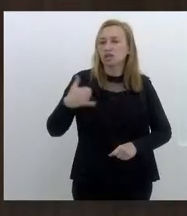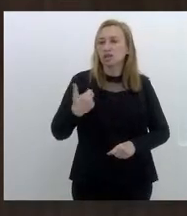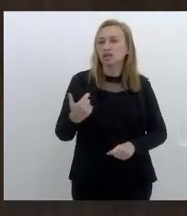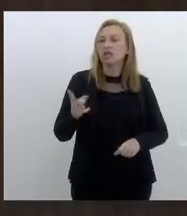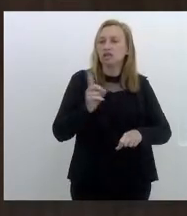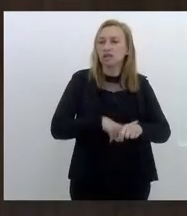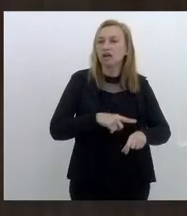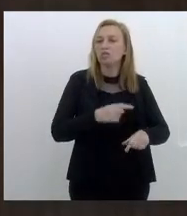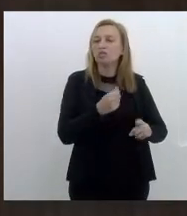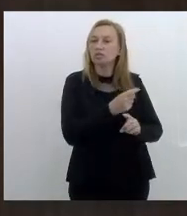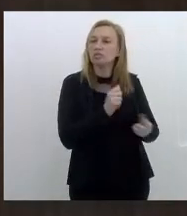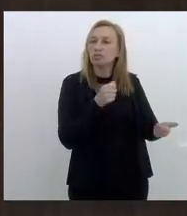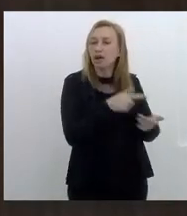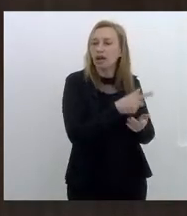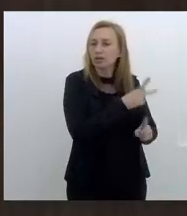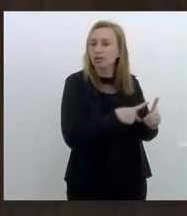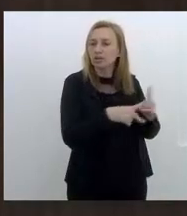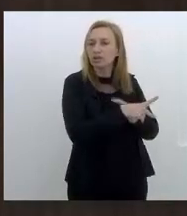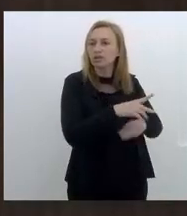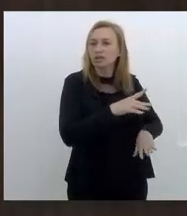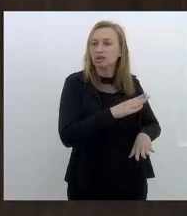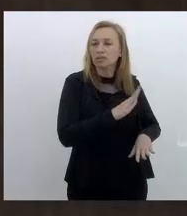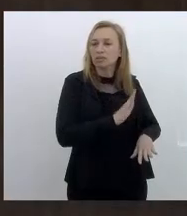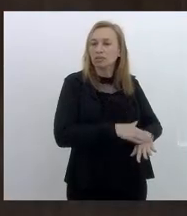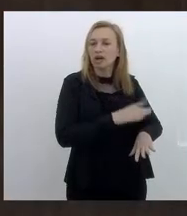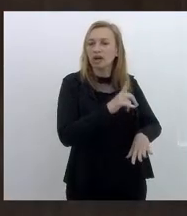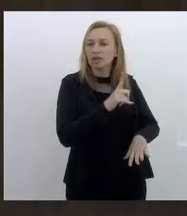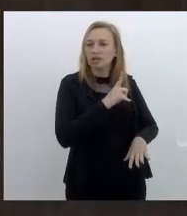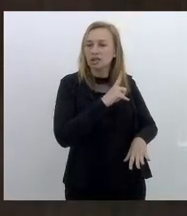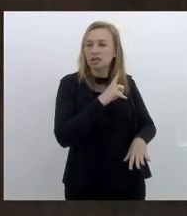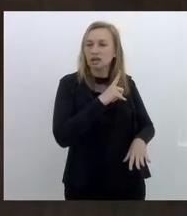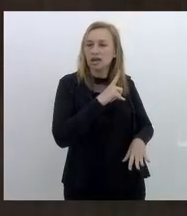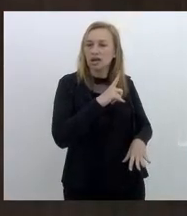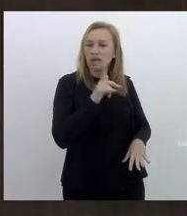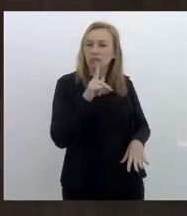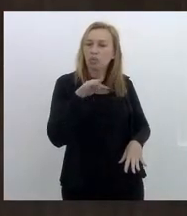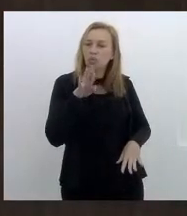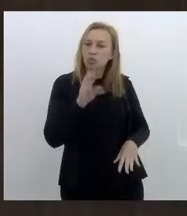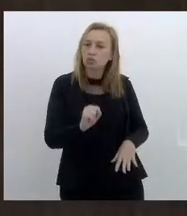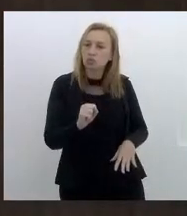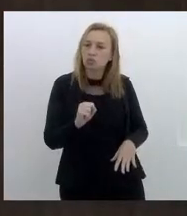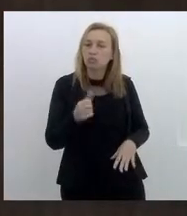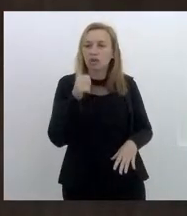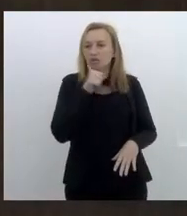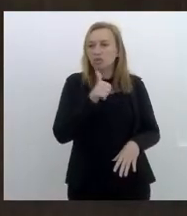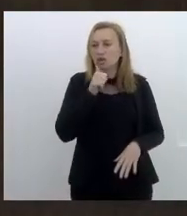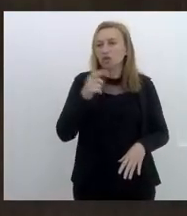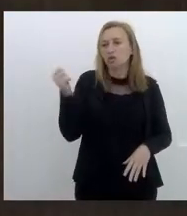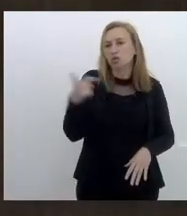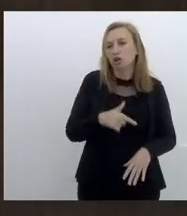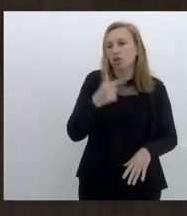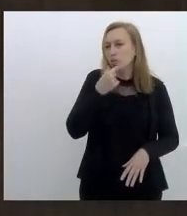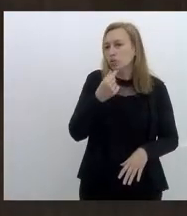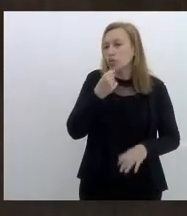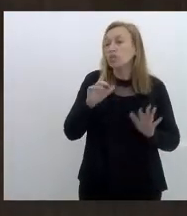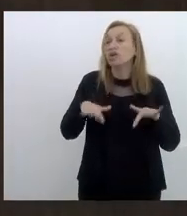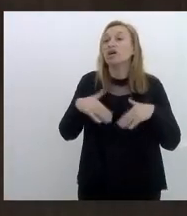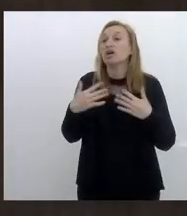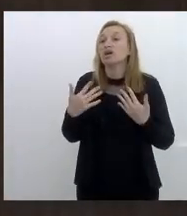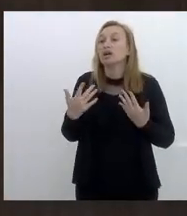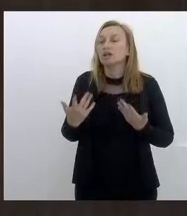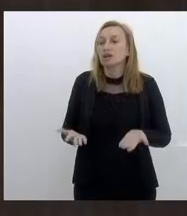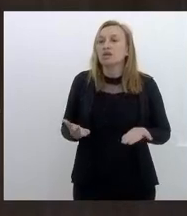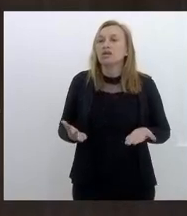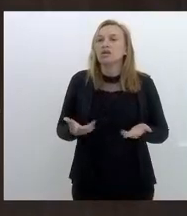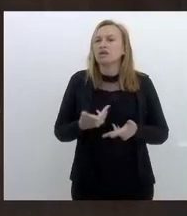e de tempo de contribuição vão aumentar em mais pontos para as mulheres do que para os homens enfim é